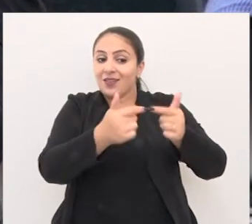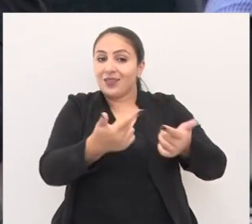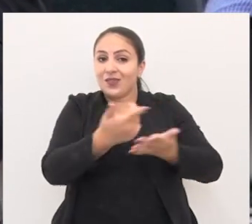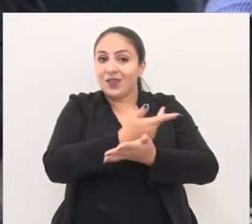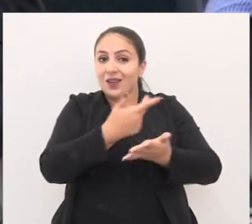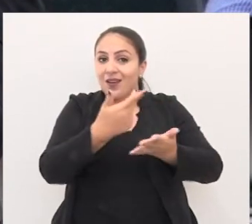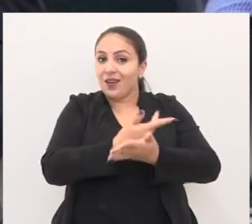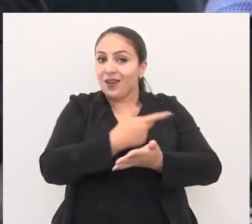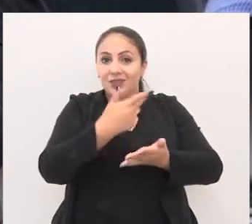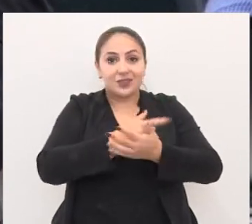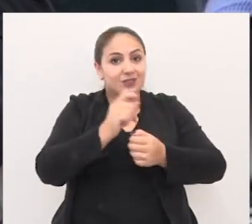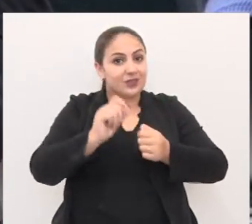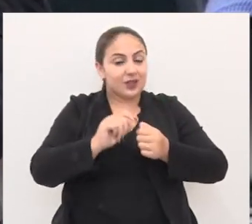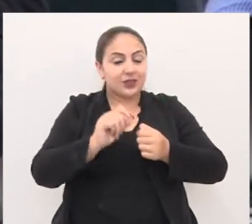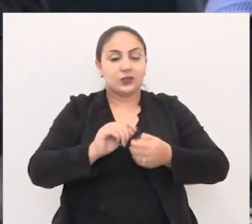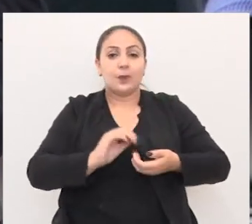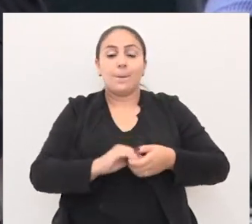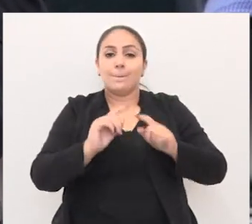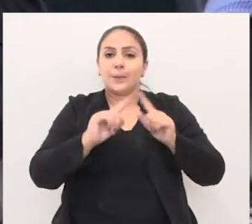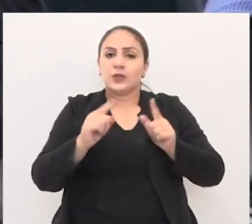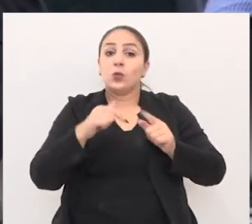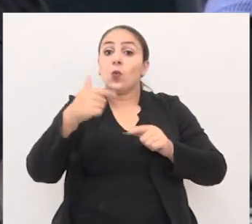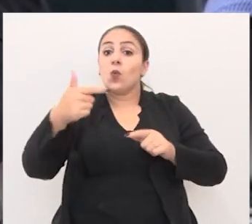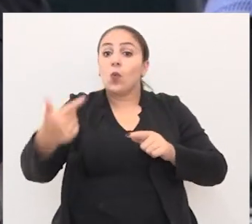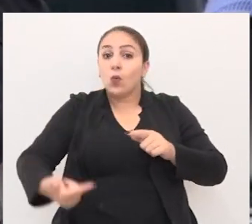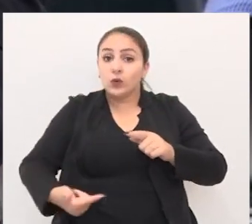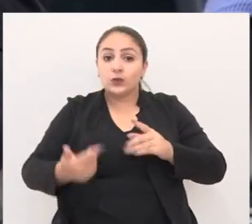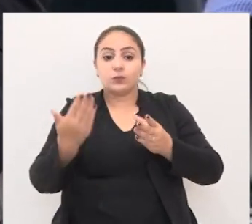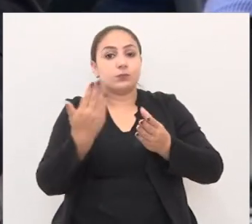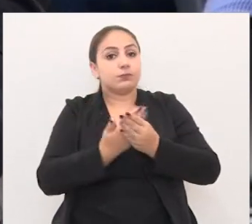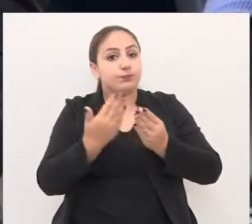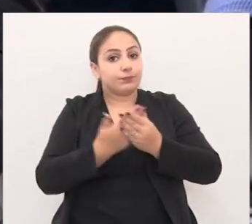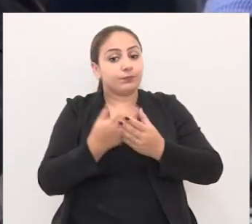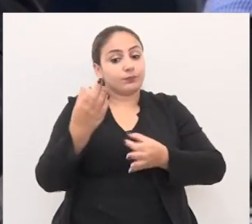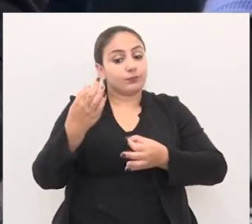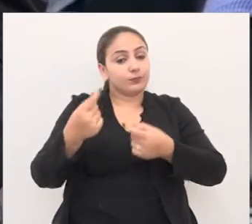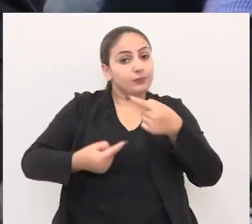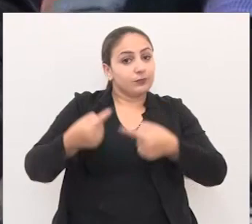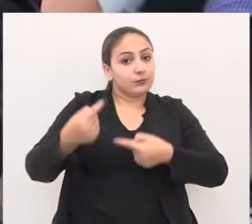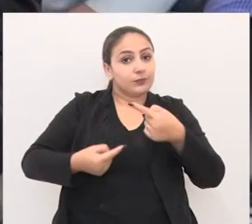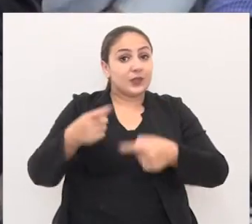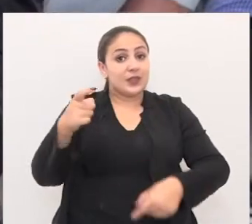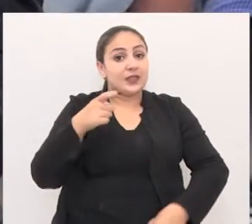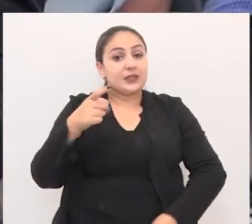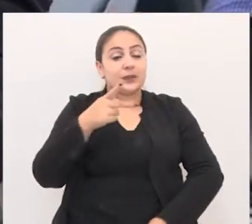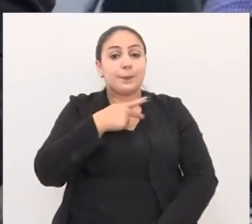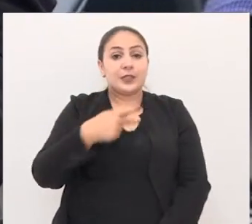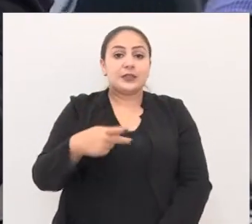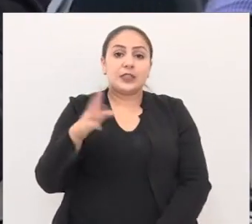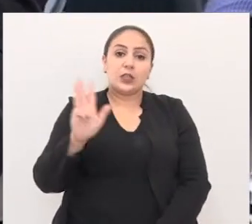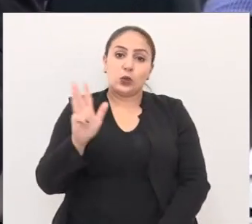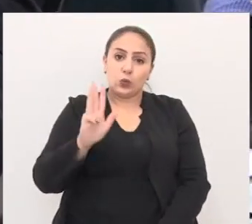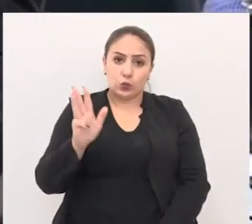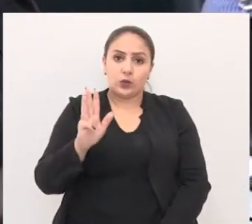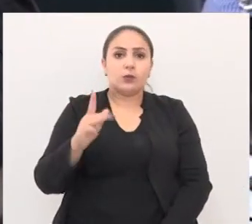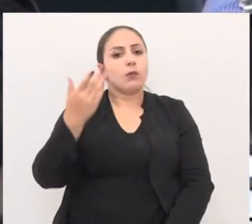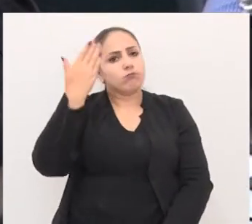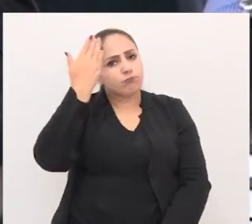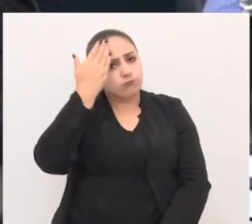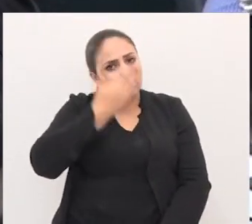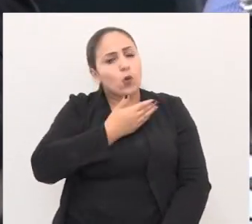atos ilícitos que foram praticados e que os demais processos que estão tramitando contra o ex-presidente Lula irão